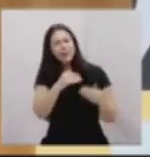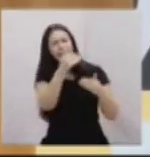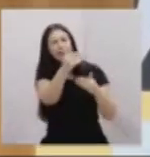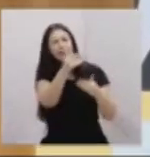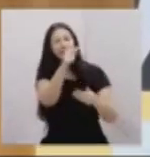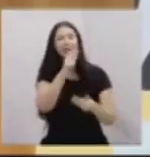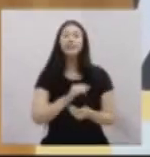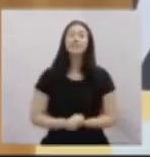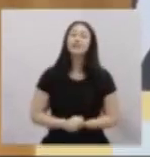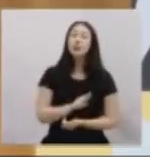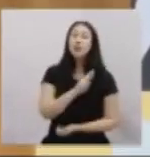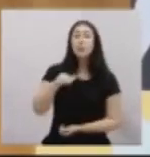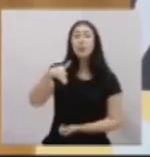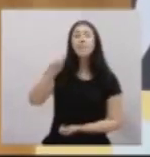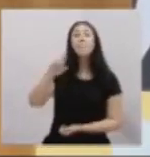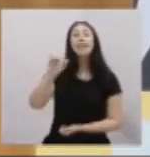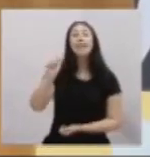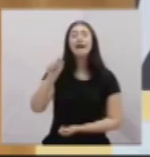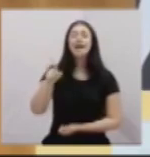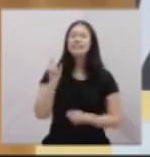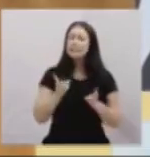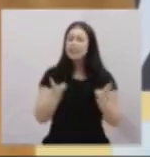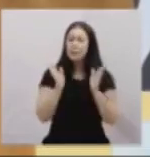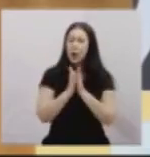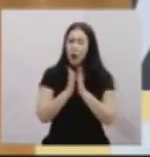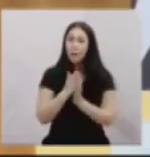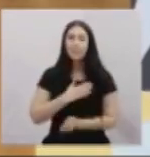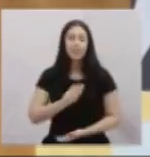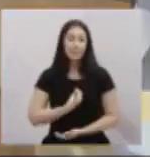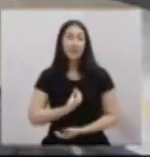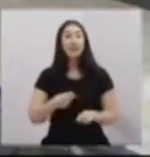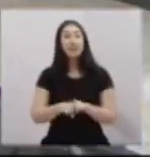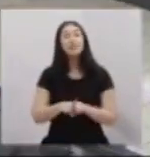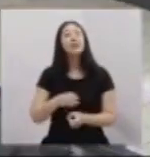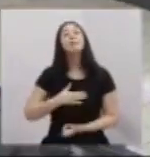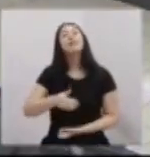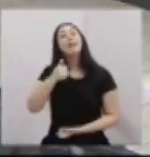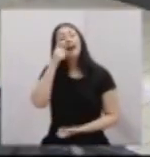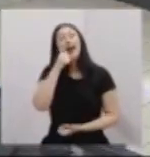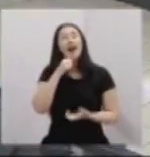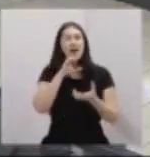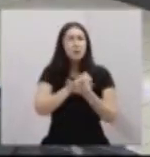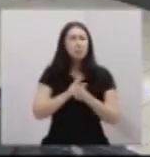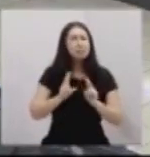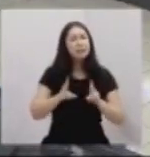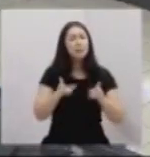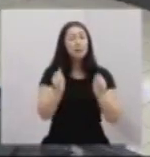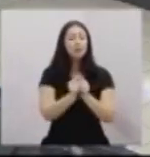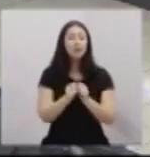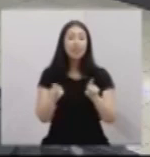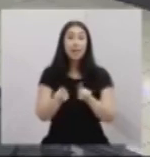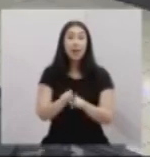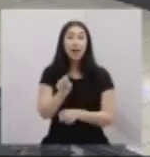Mendes, que sempre reza muito por mim. Minha esposa, a Marina Tanaka, sempre me acompanhando. E minha sogra,